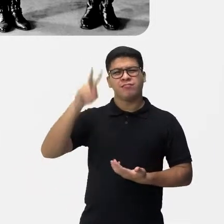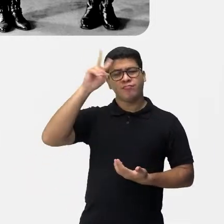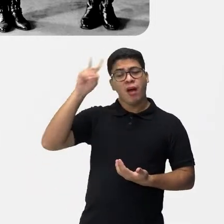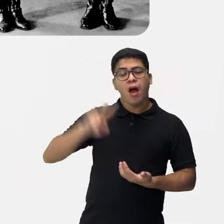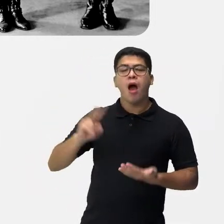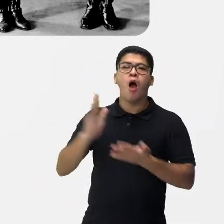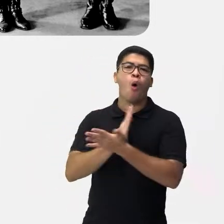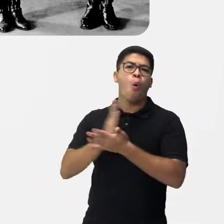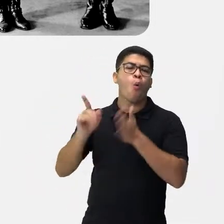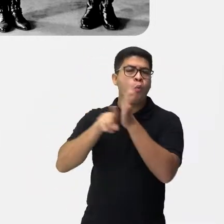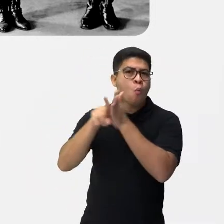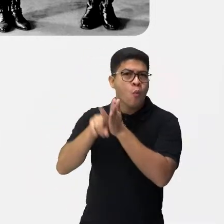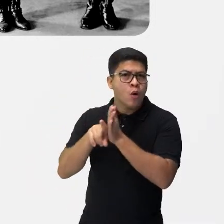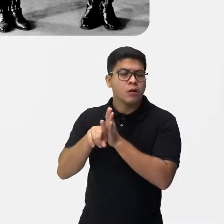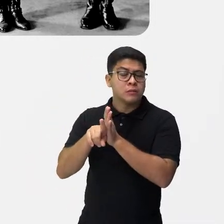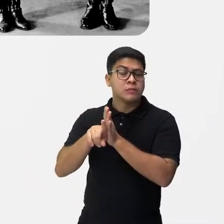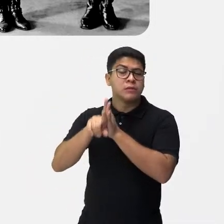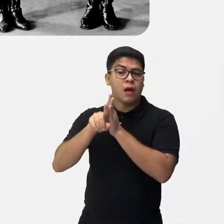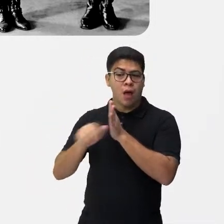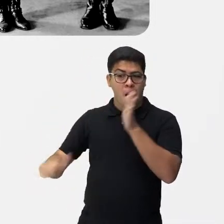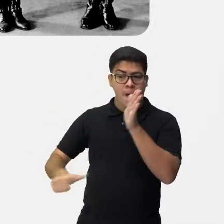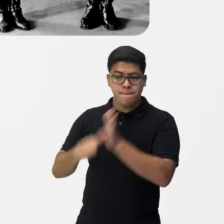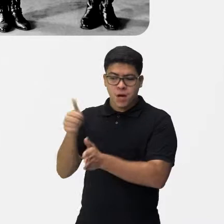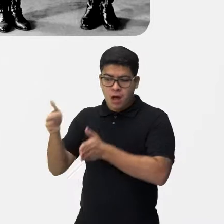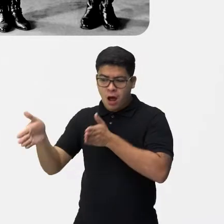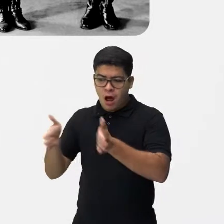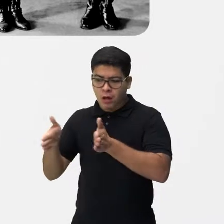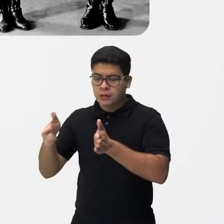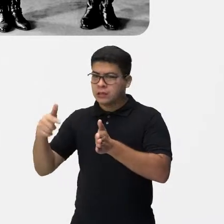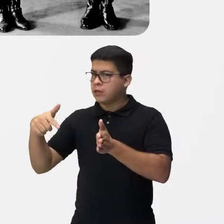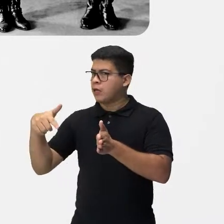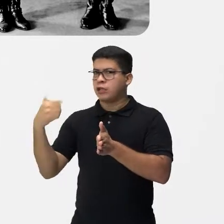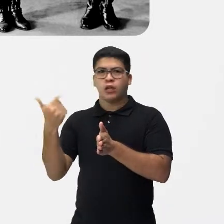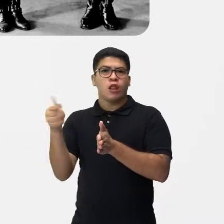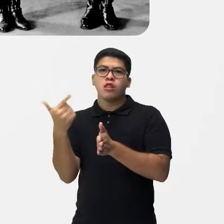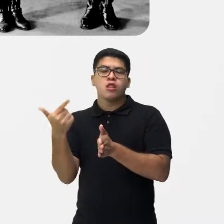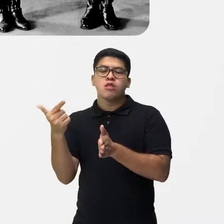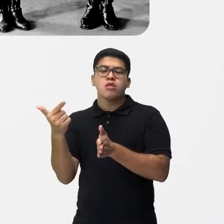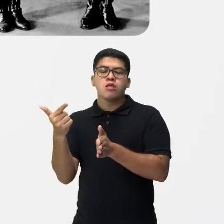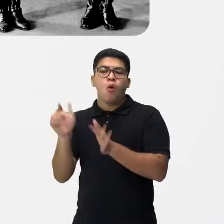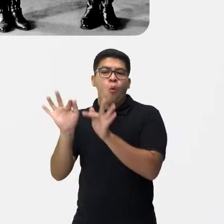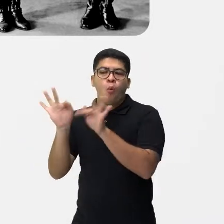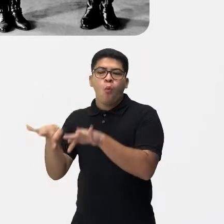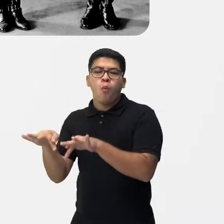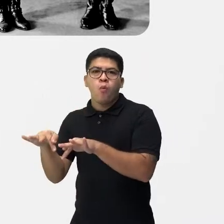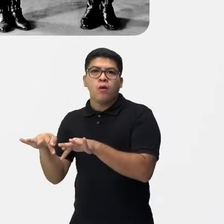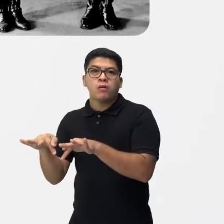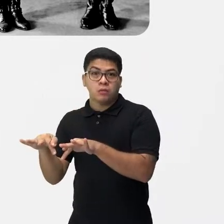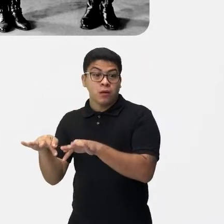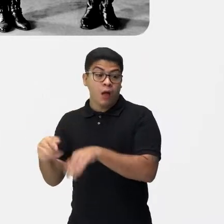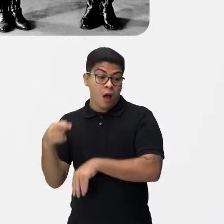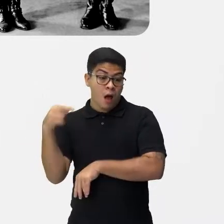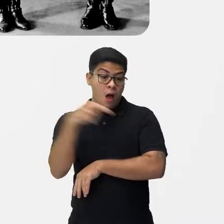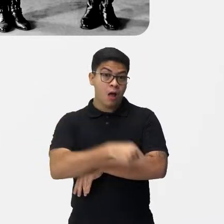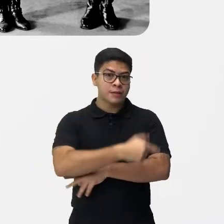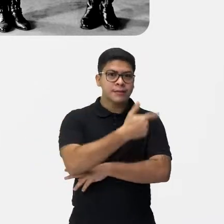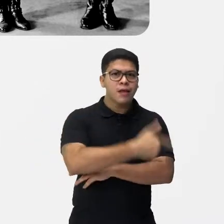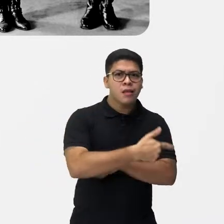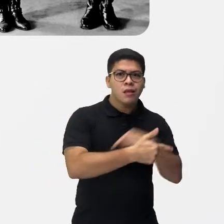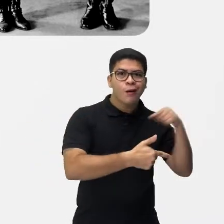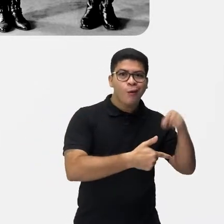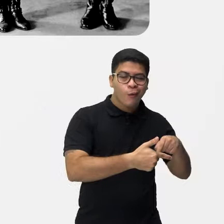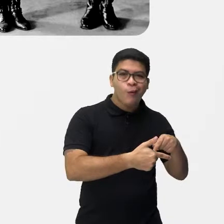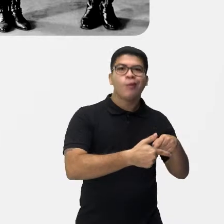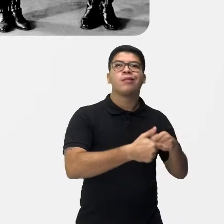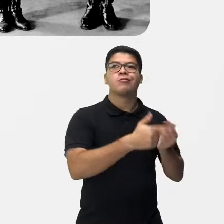historiadores consideram, né, que a Primeira Guerra é a guerra que não acabou. Porque nós temos aí a Segunda Guerra como uma consequência